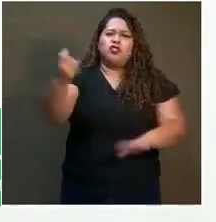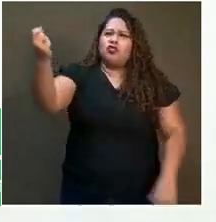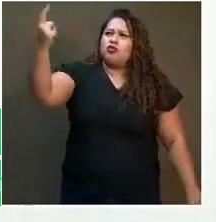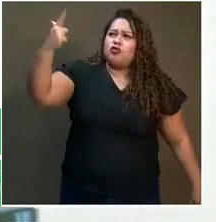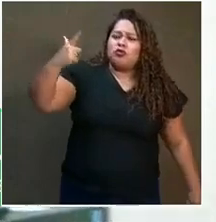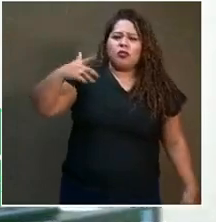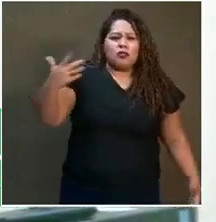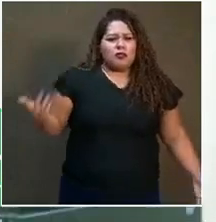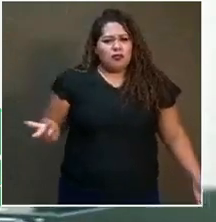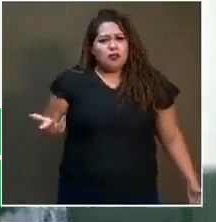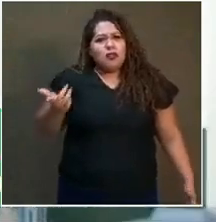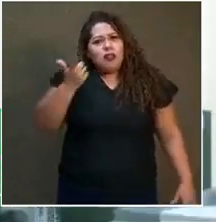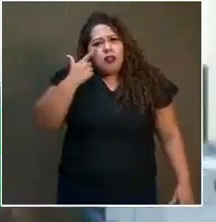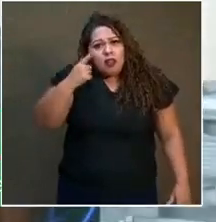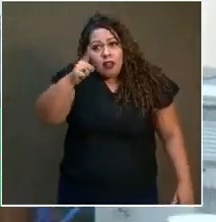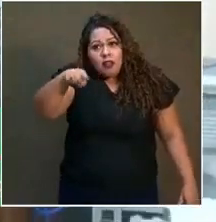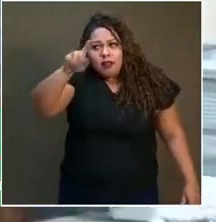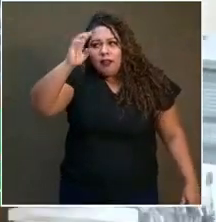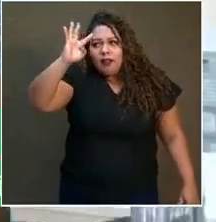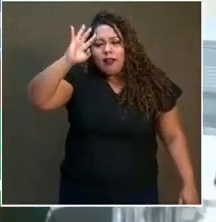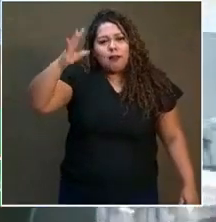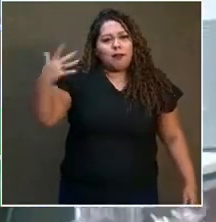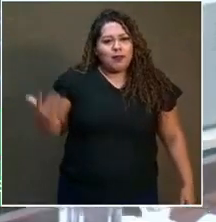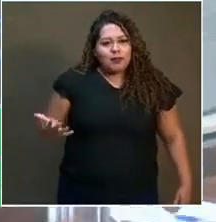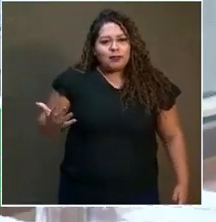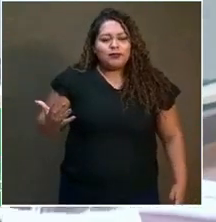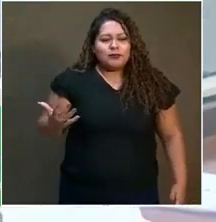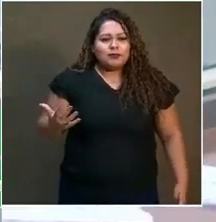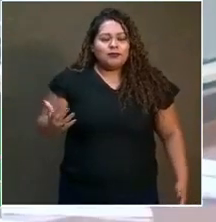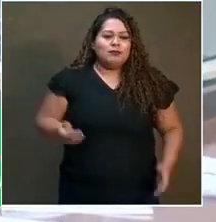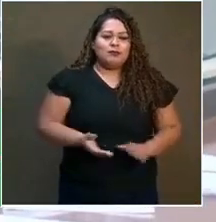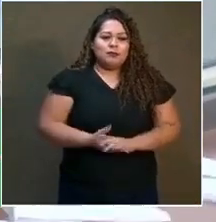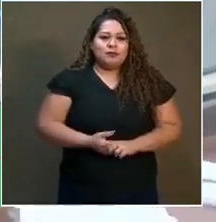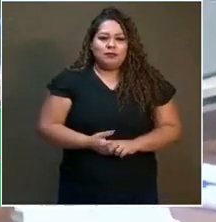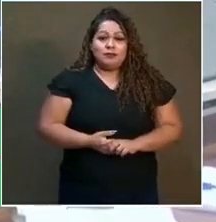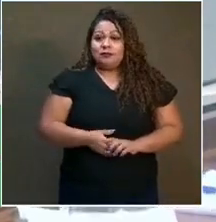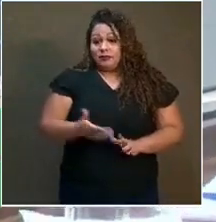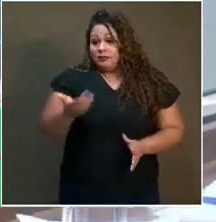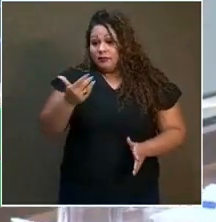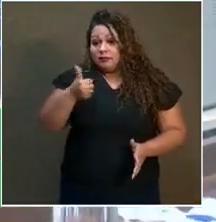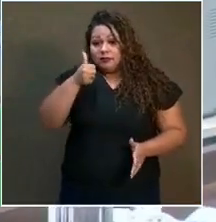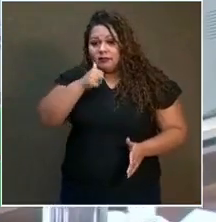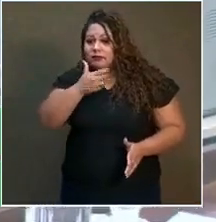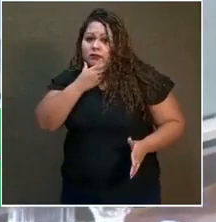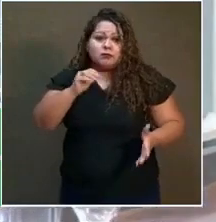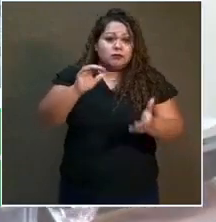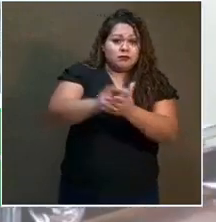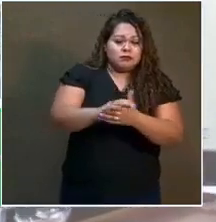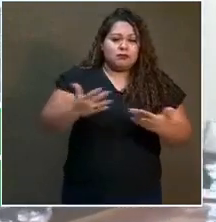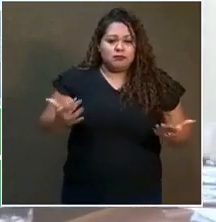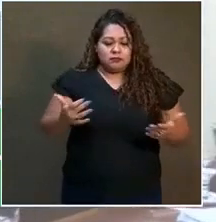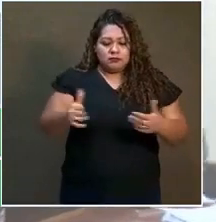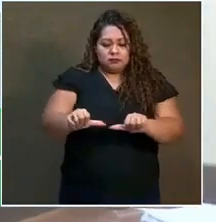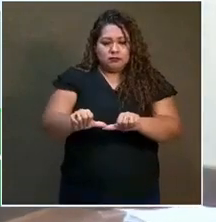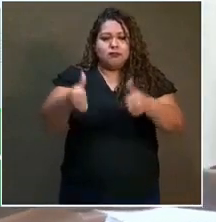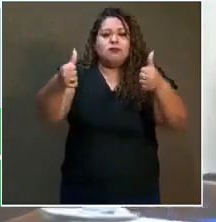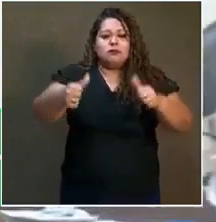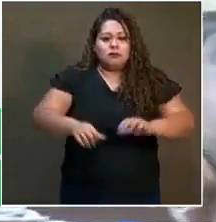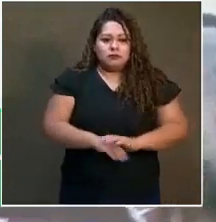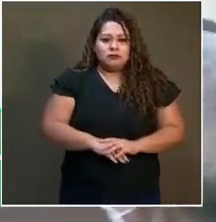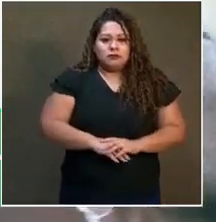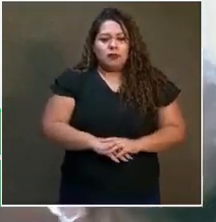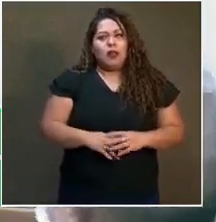Vejam, vossas excelências, imaginem vossas excelências com a cônjuge de vocês encerrando o relacionamento